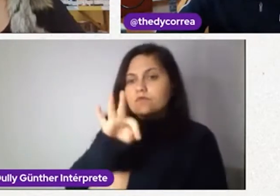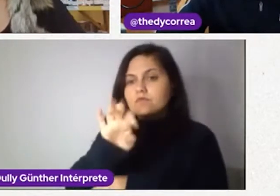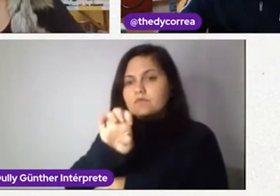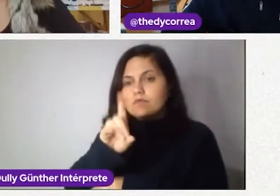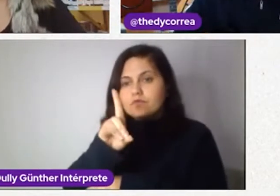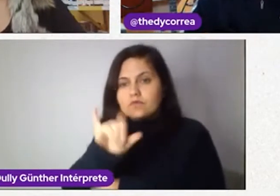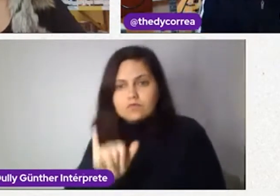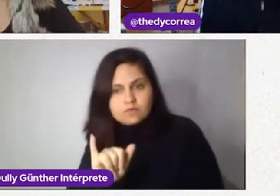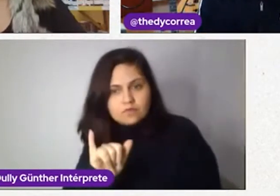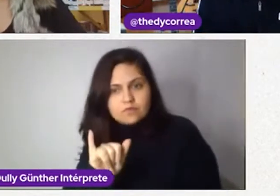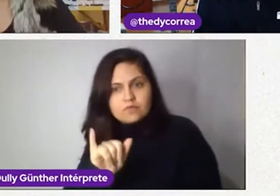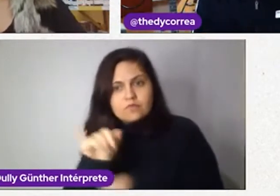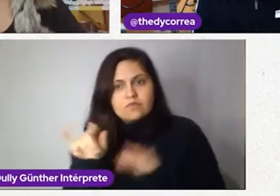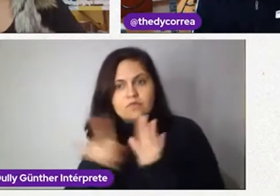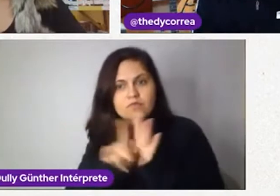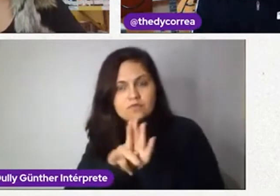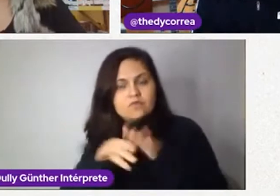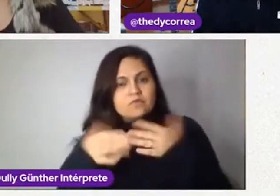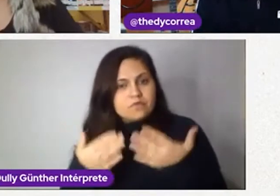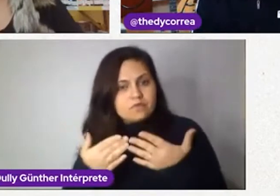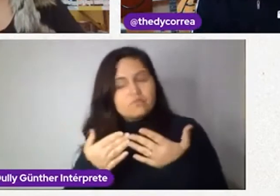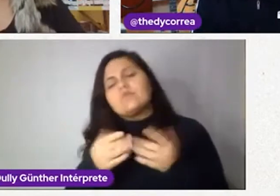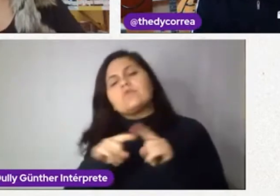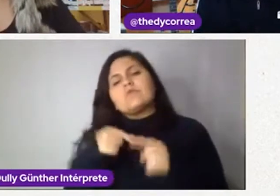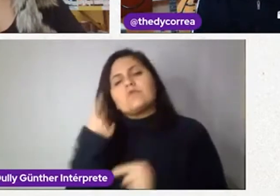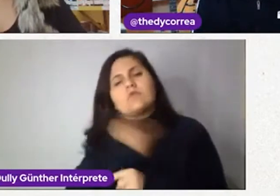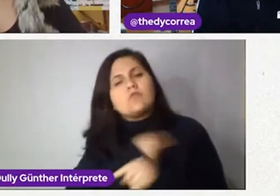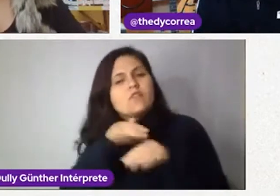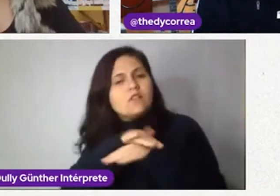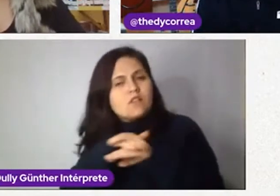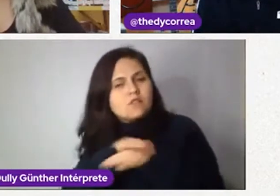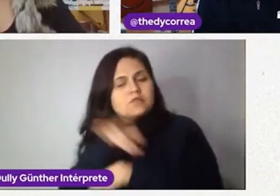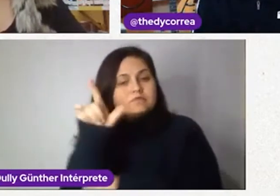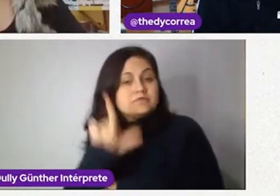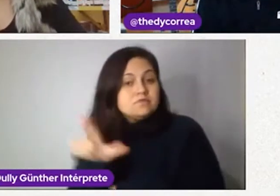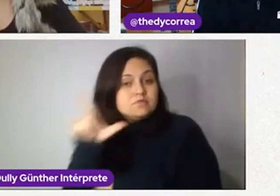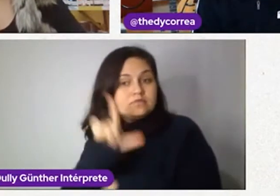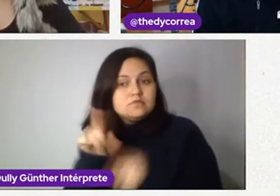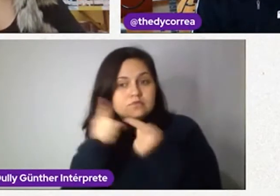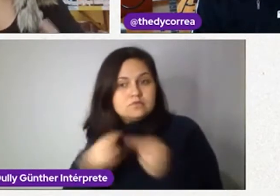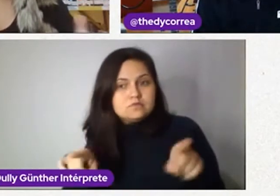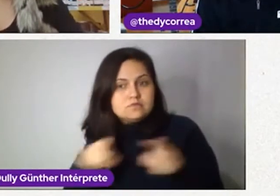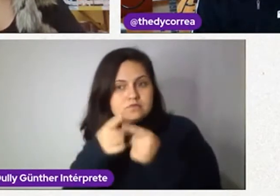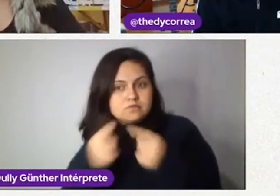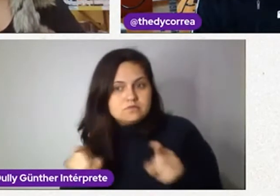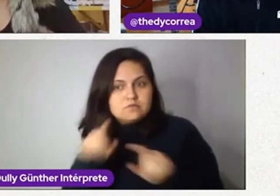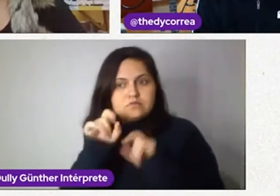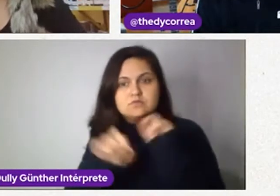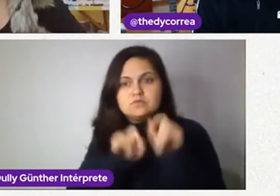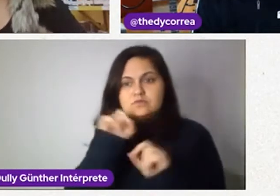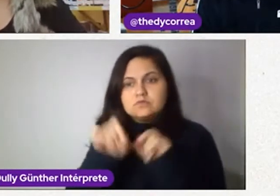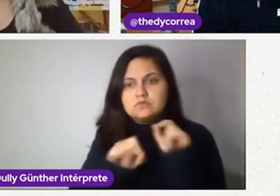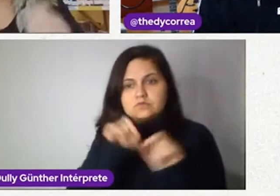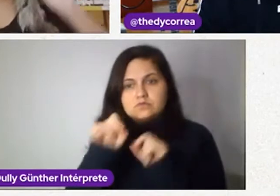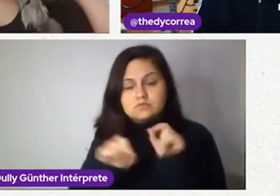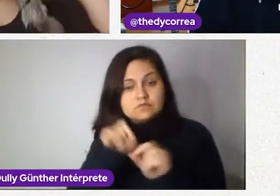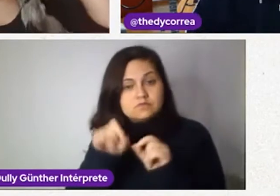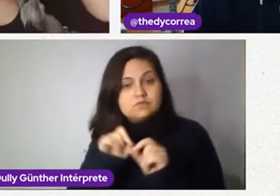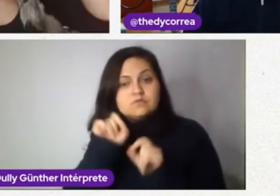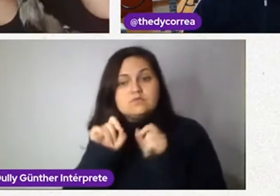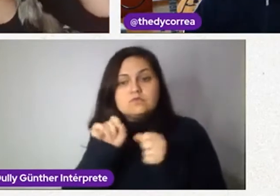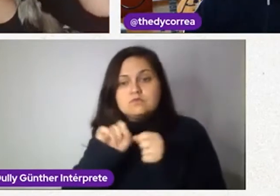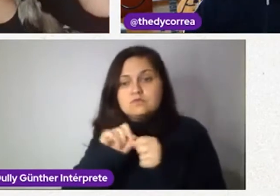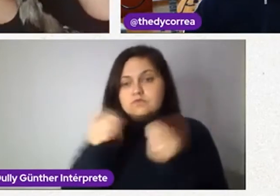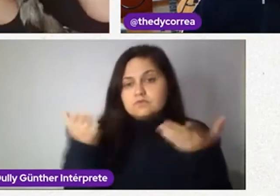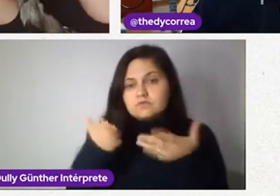de Nós, e a gente está falando sobre literatura, sobre música, sobre o que o Tedi está fazendo nesse momento,